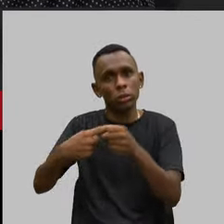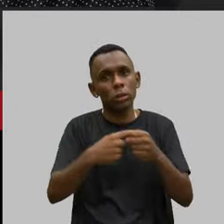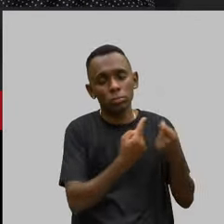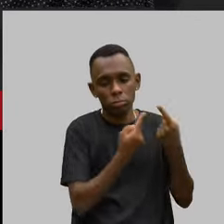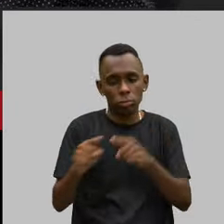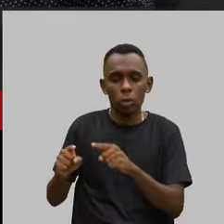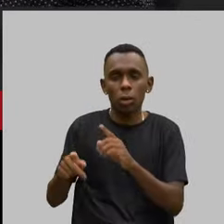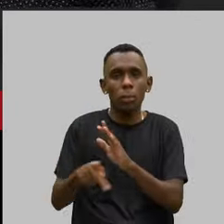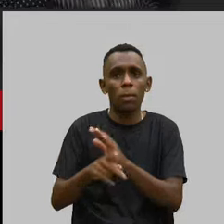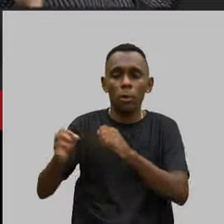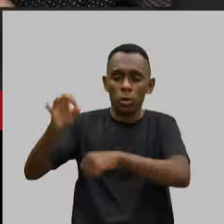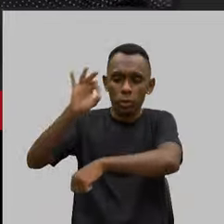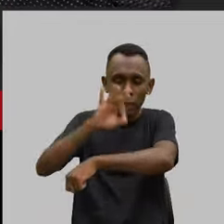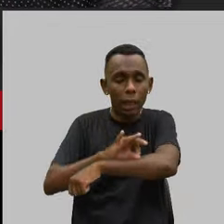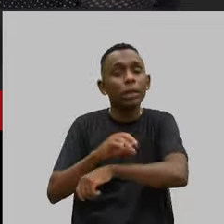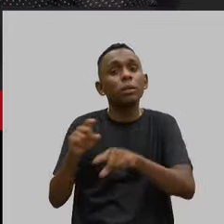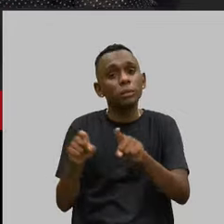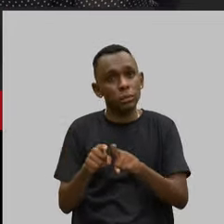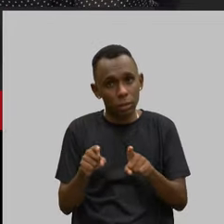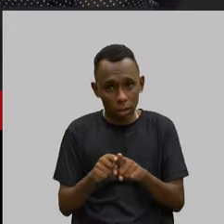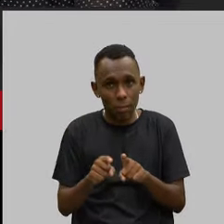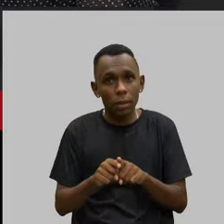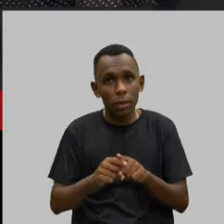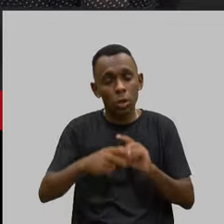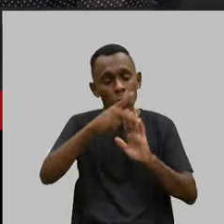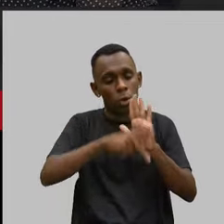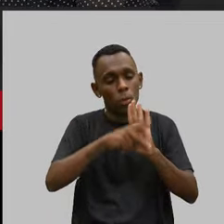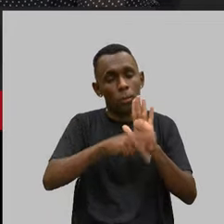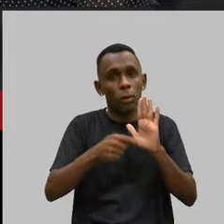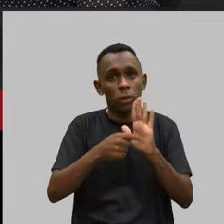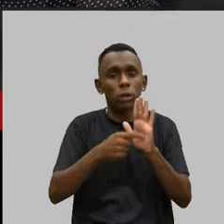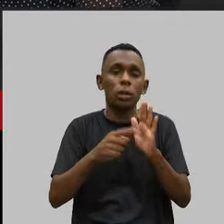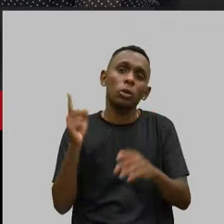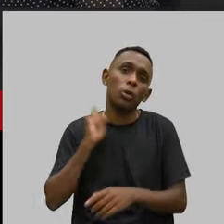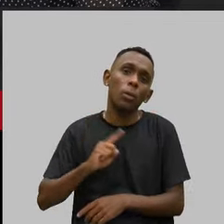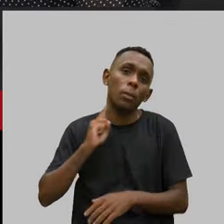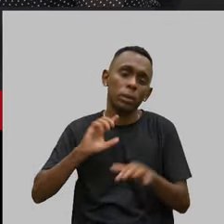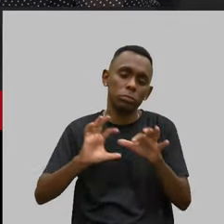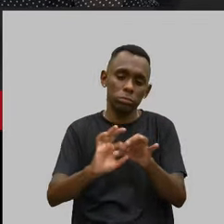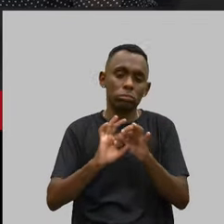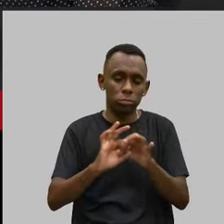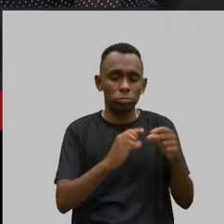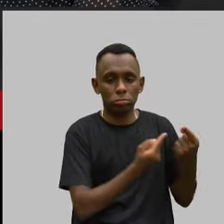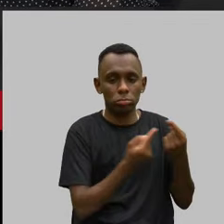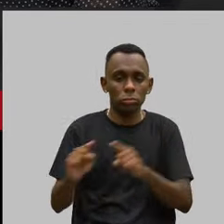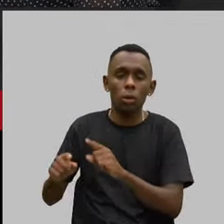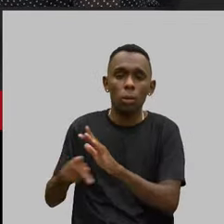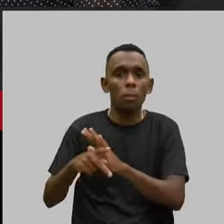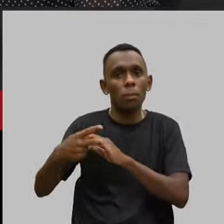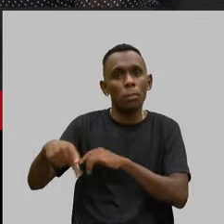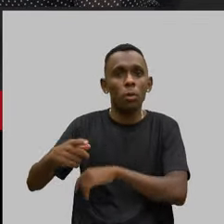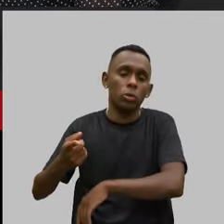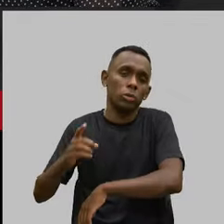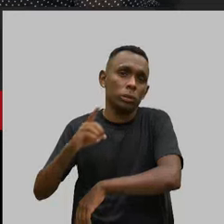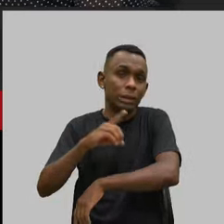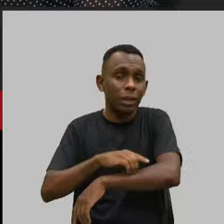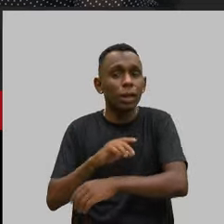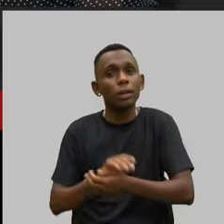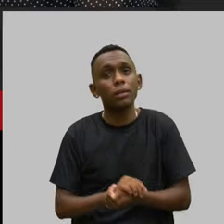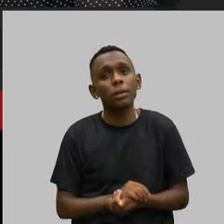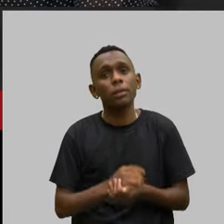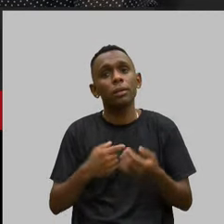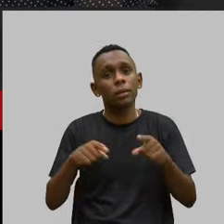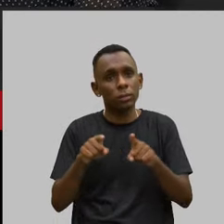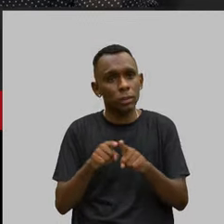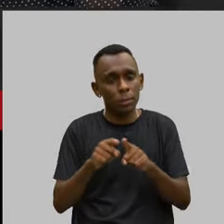dengue e Minas no no âmbito do Projeto Minas Unidas no no combate ao mosquito início das reformas das Copas e